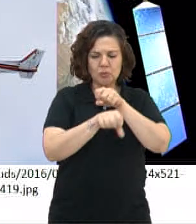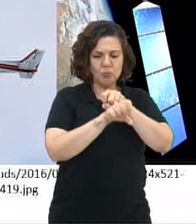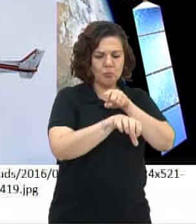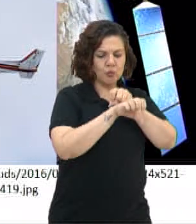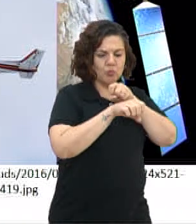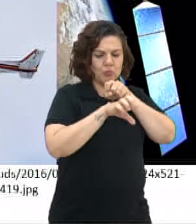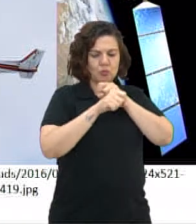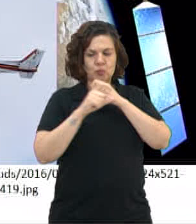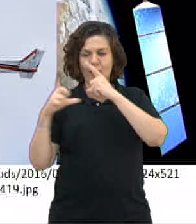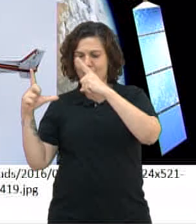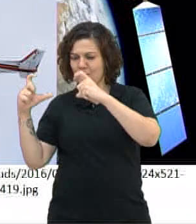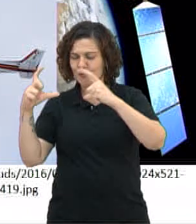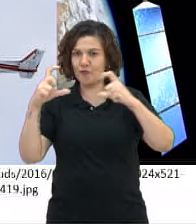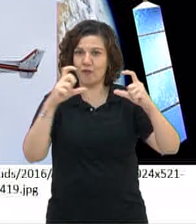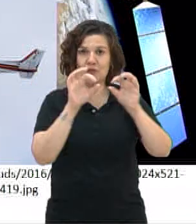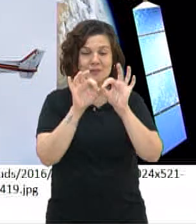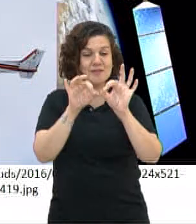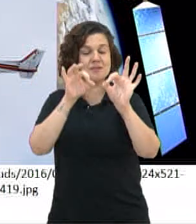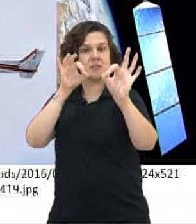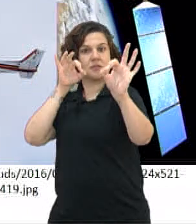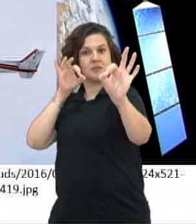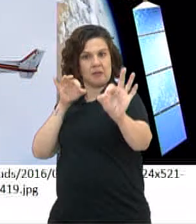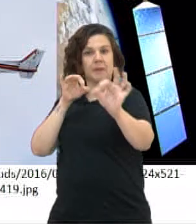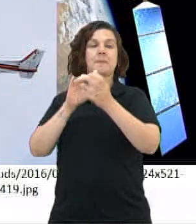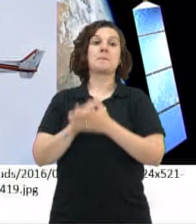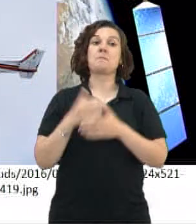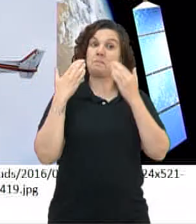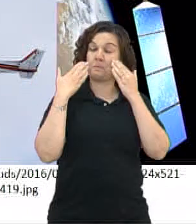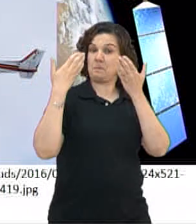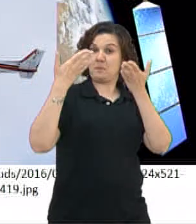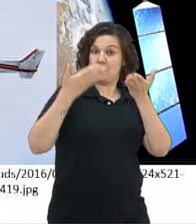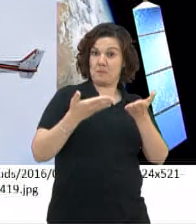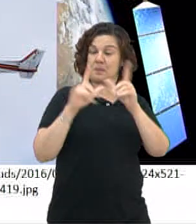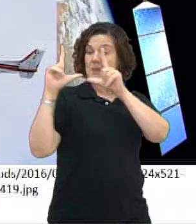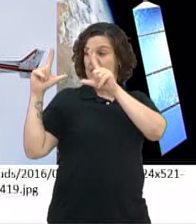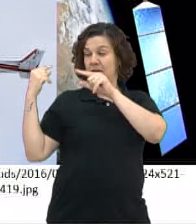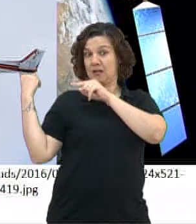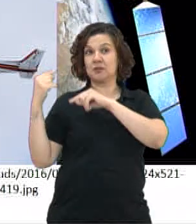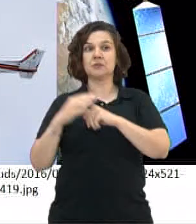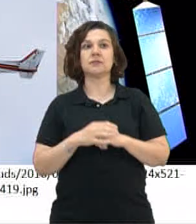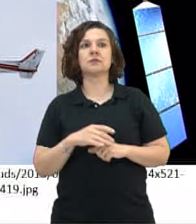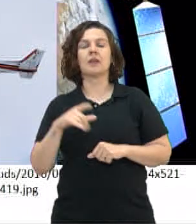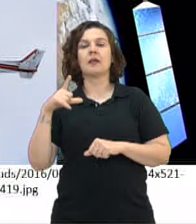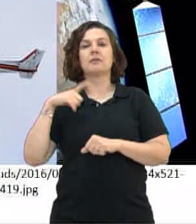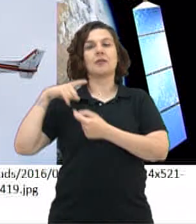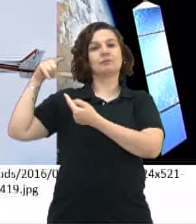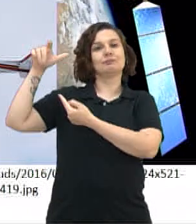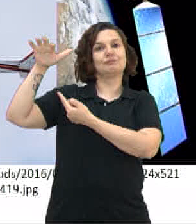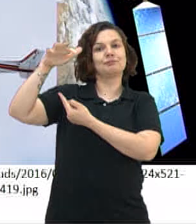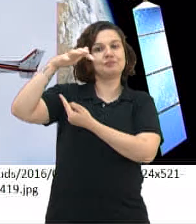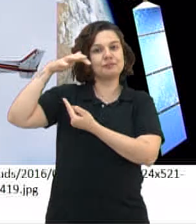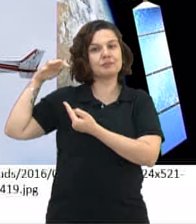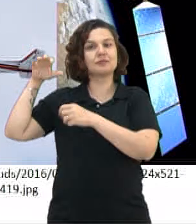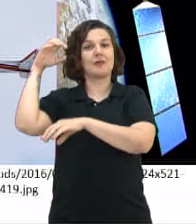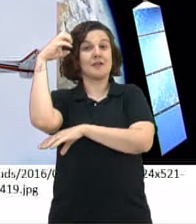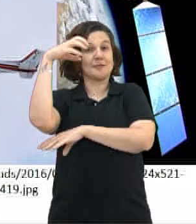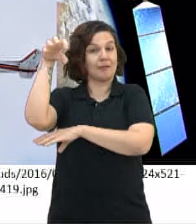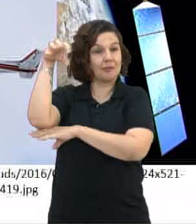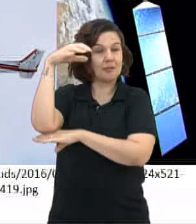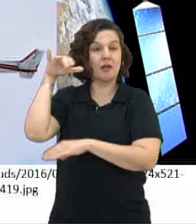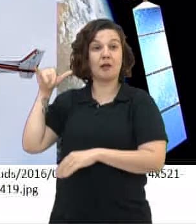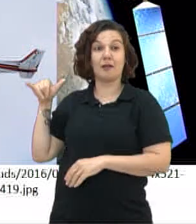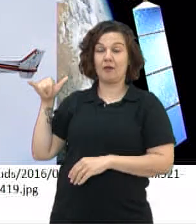forma remota, obtidas à distância. Conforme você pode ver aqui na tela, você está vendo ali drones, satélite, aviões,